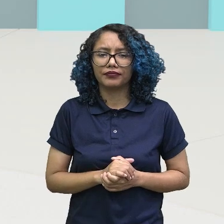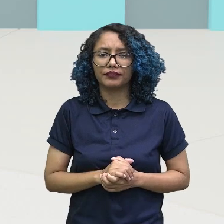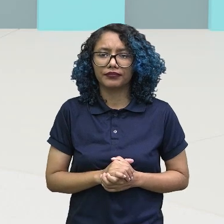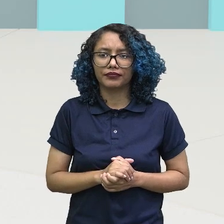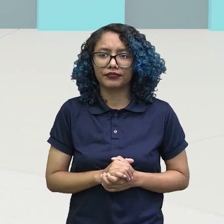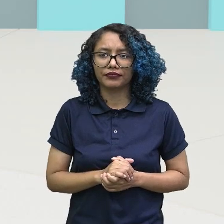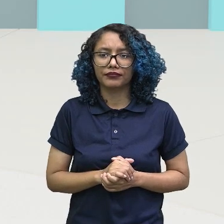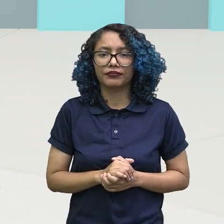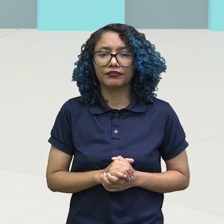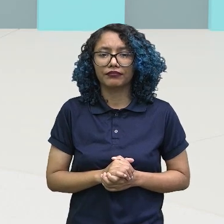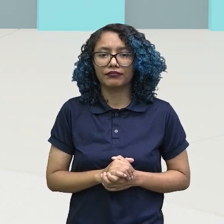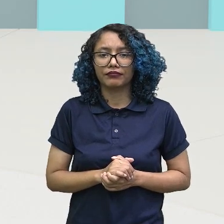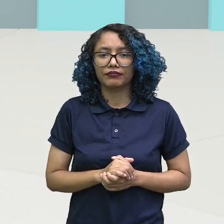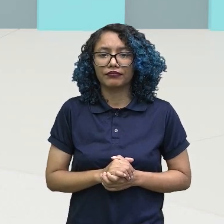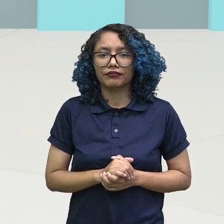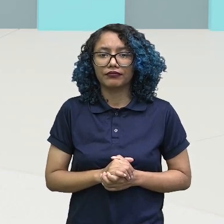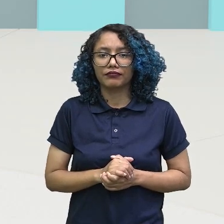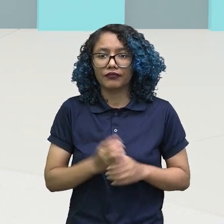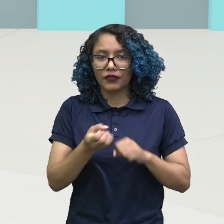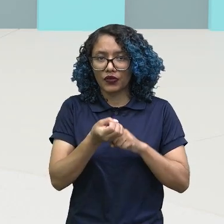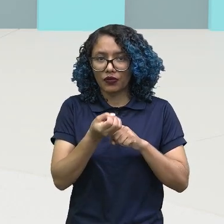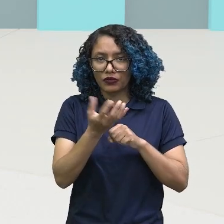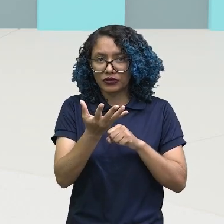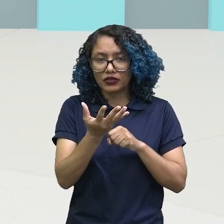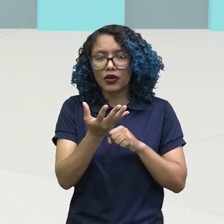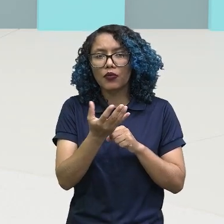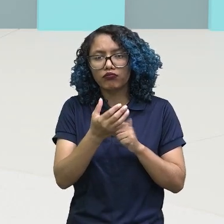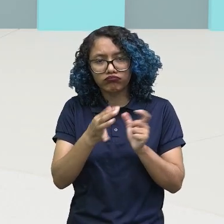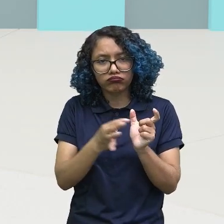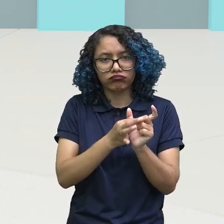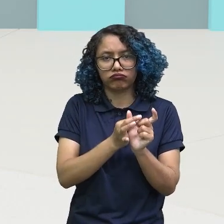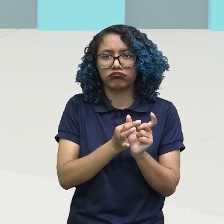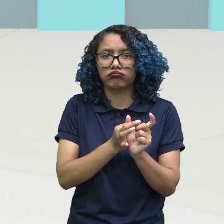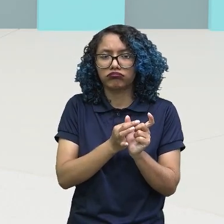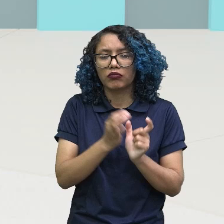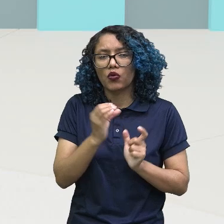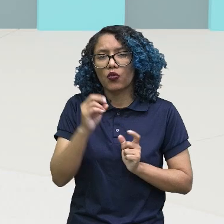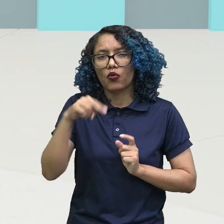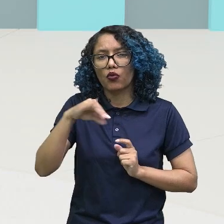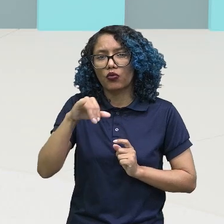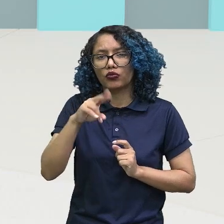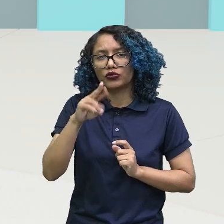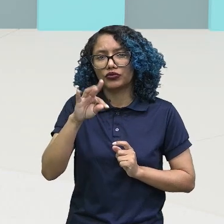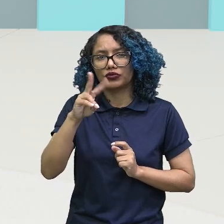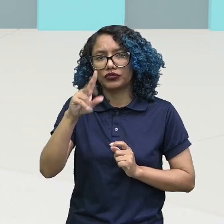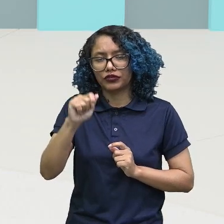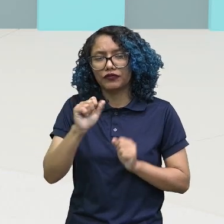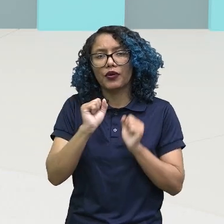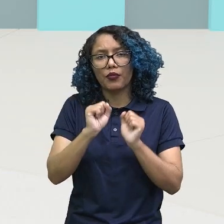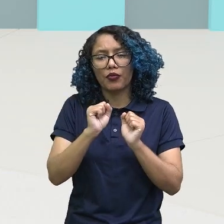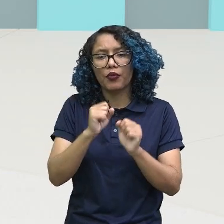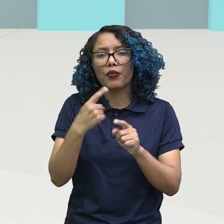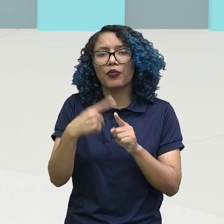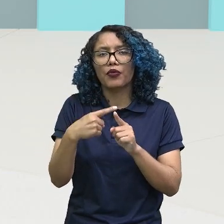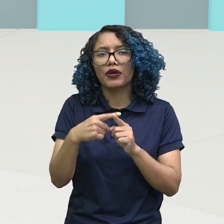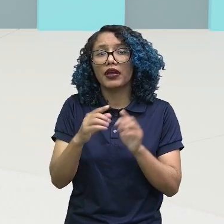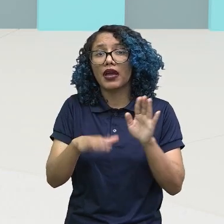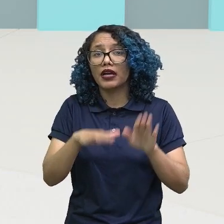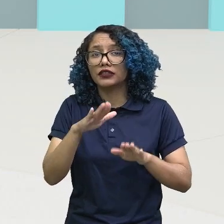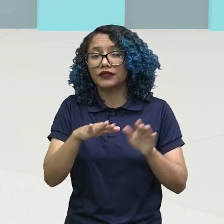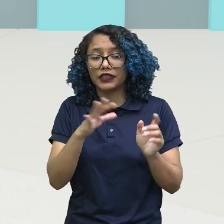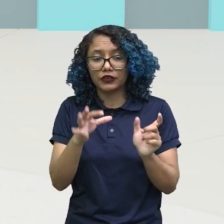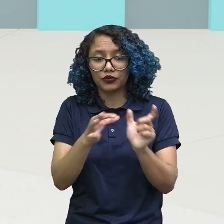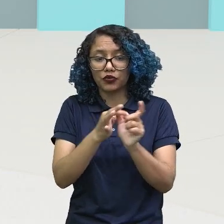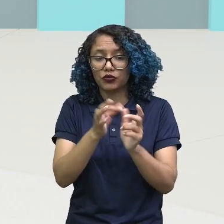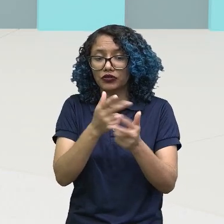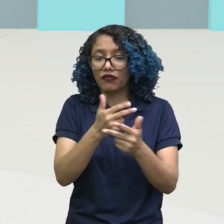ter uma locução conjuntiva. Por quê? Porque em algumas conjunções nós temos mais de uma